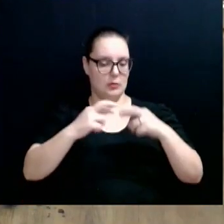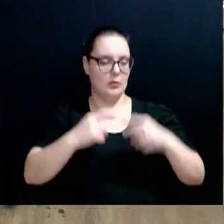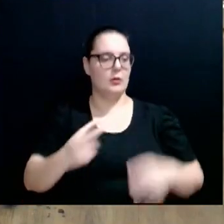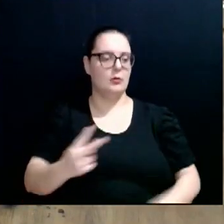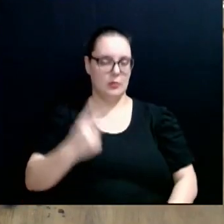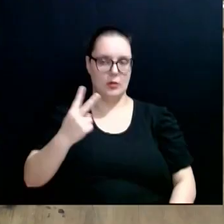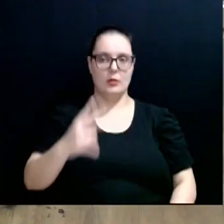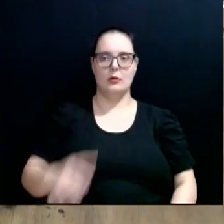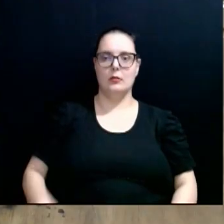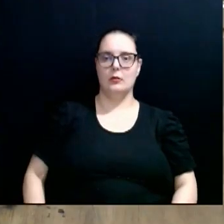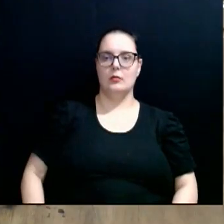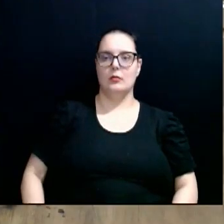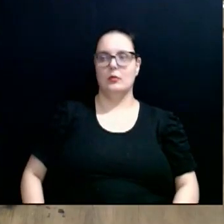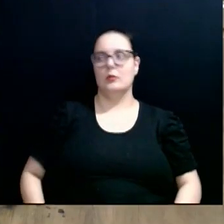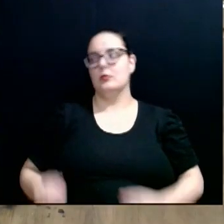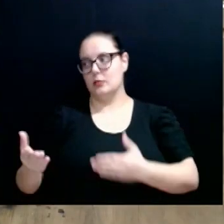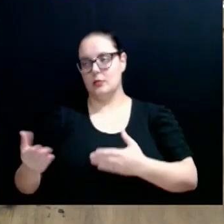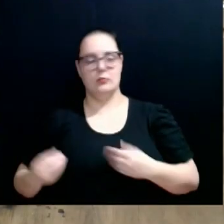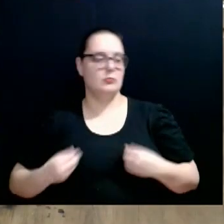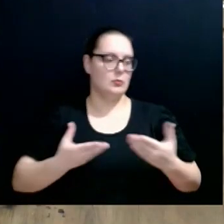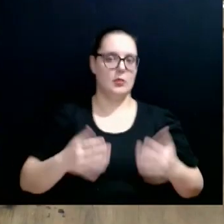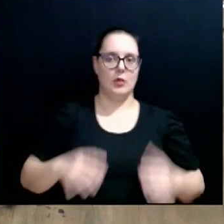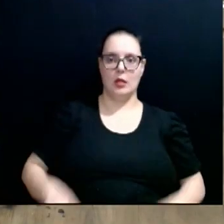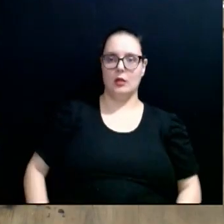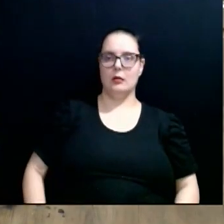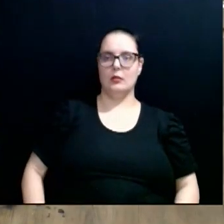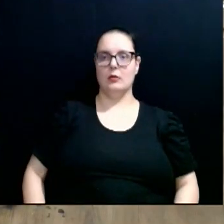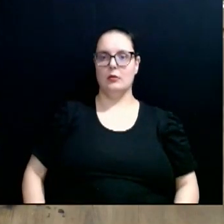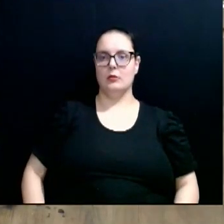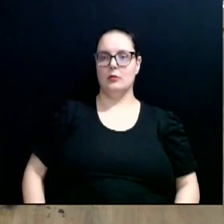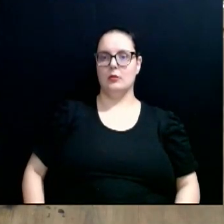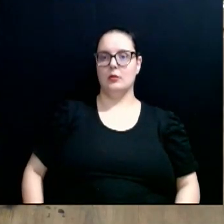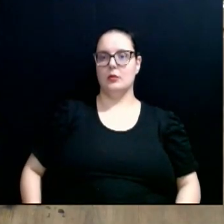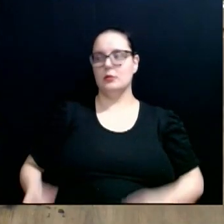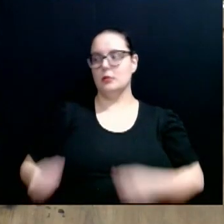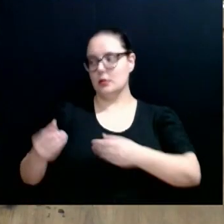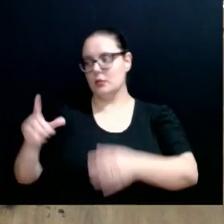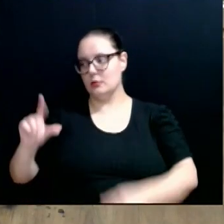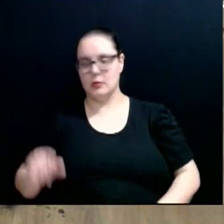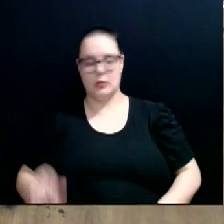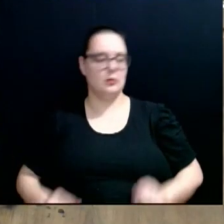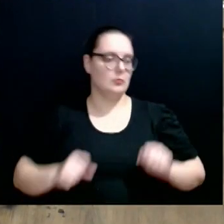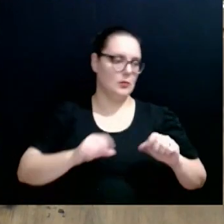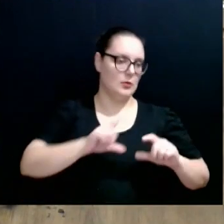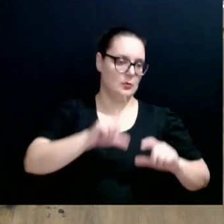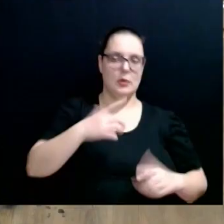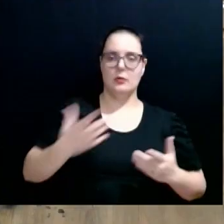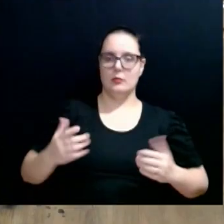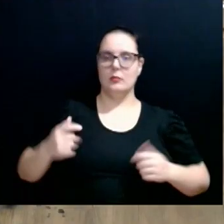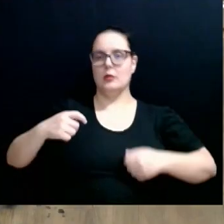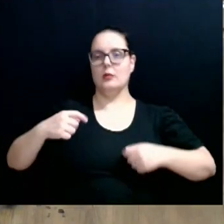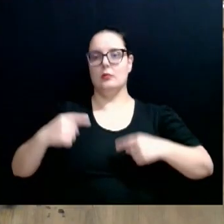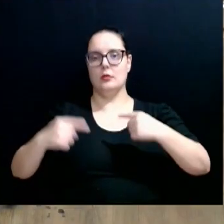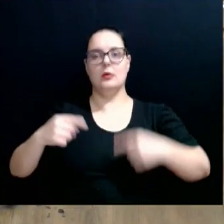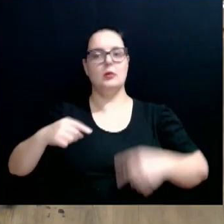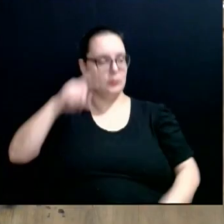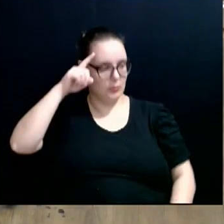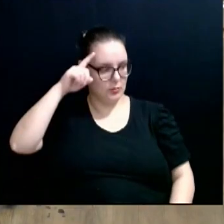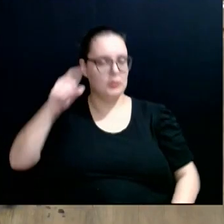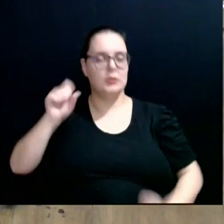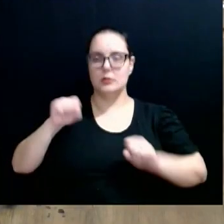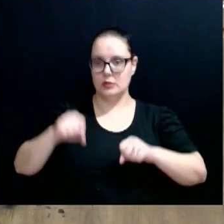valor, oferecer outro, então você quer dar menos, o que você pode ter concorrência. Ainda no dia. No dia.